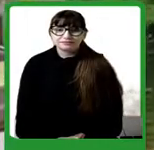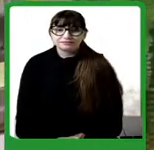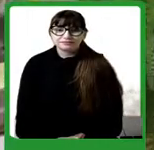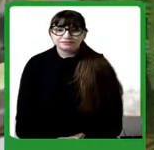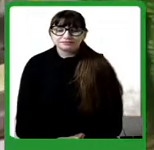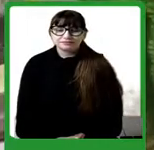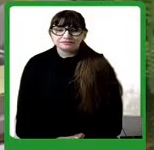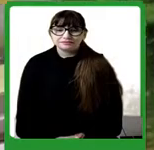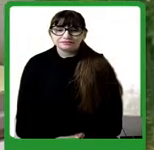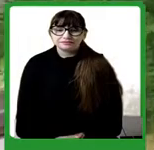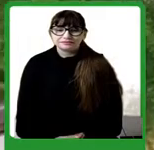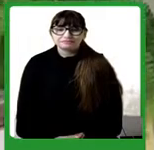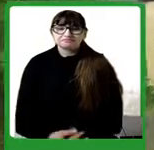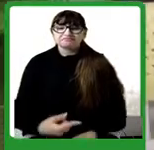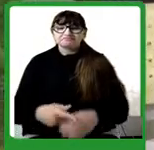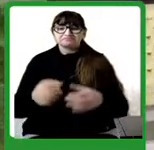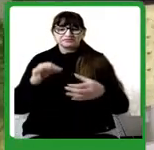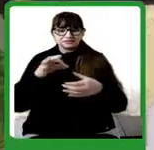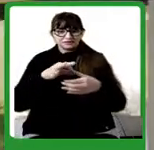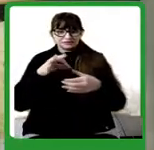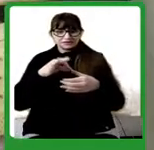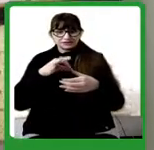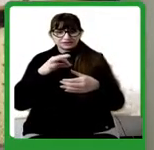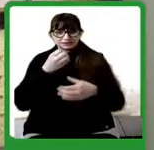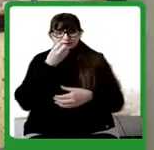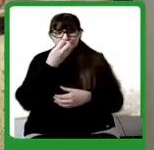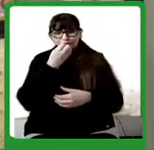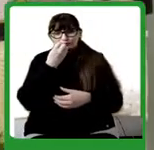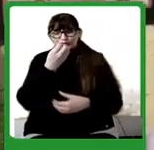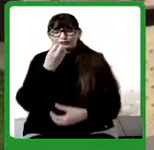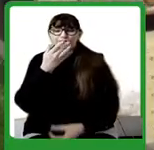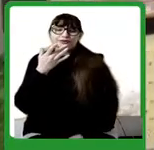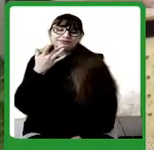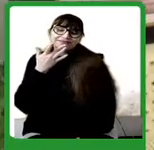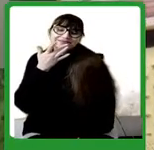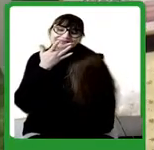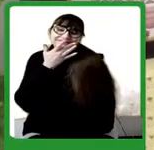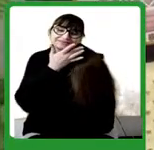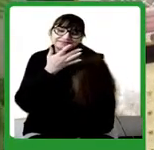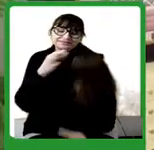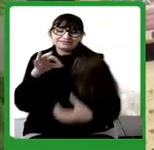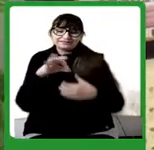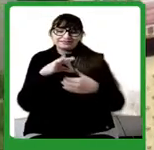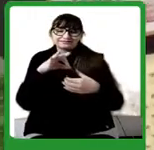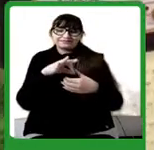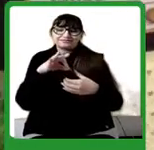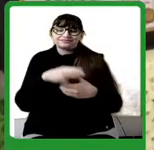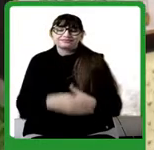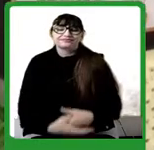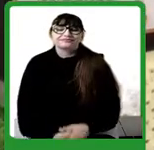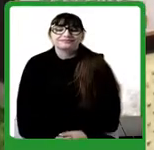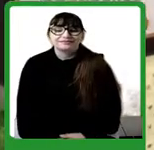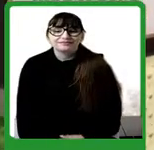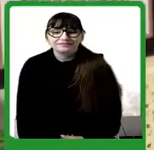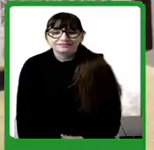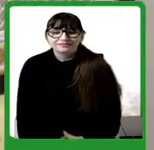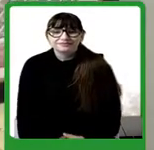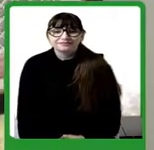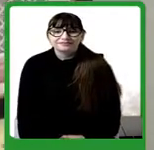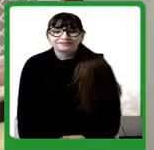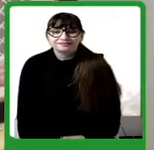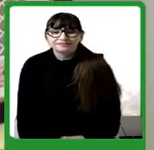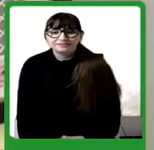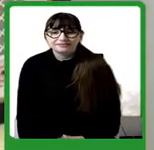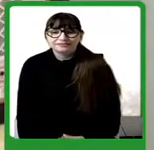tu bebe um chá, né, Dona Maria? Ai, gente, que eu gostava tanto do chá. Juliana Cabral. Meu Deus. Ah, Felipe, boa